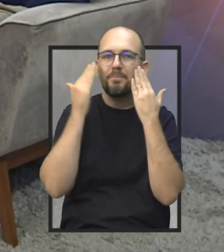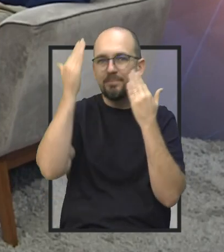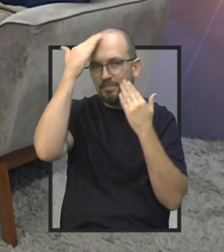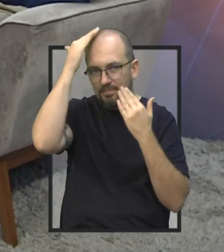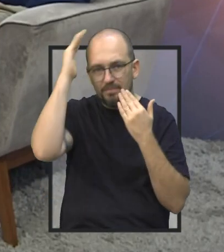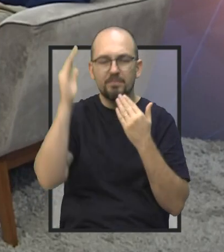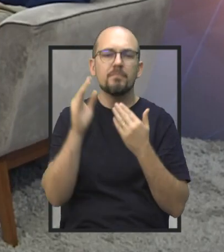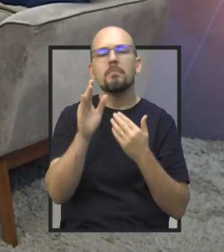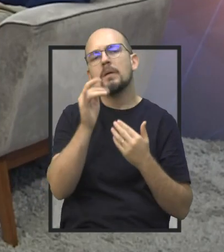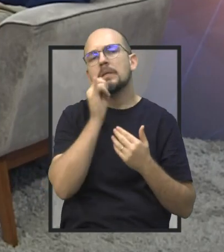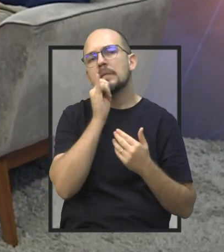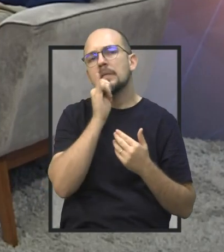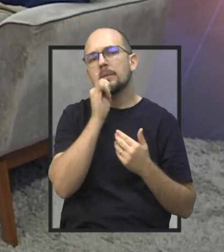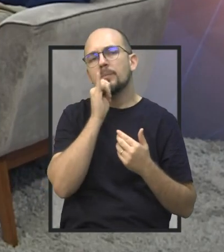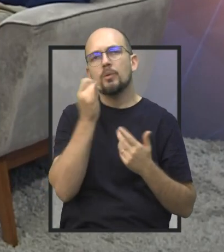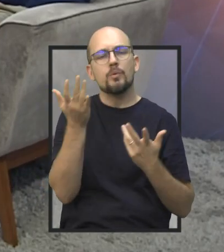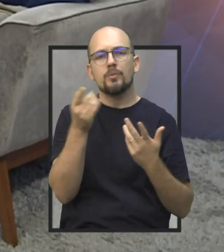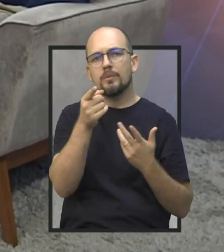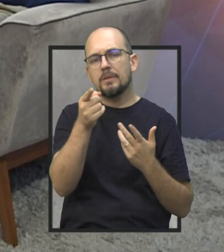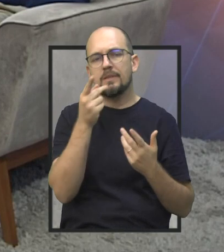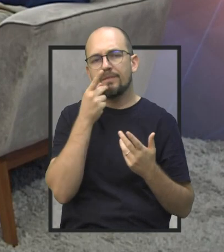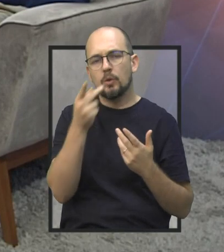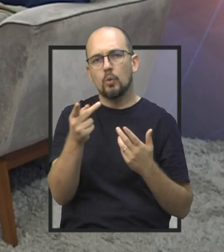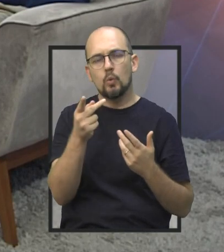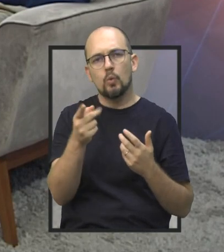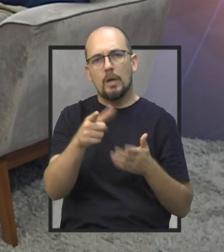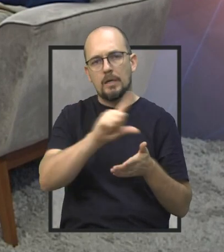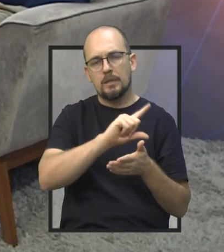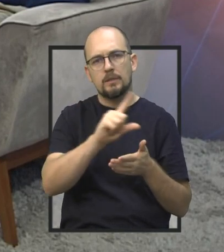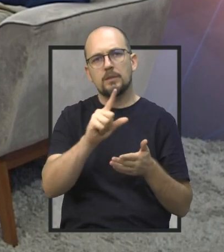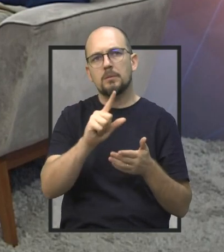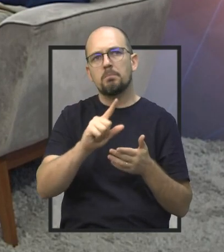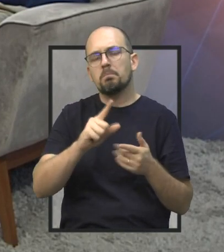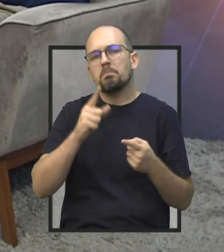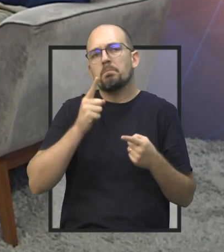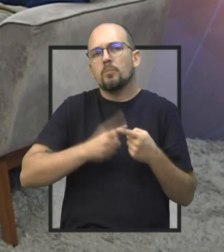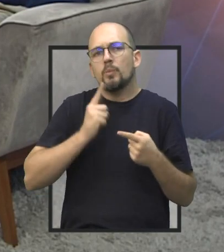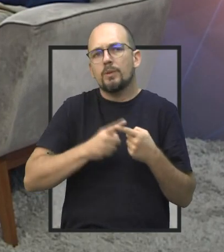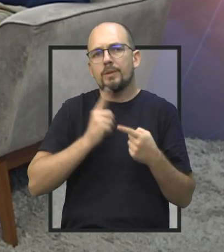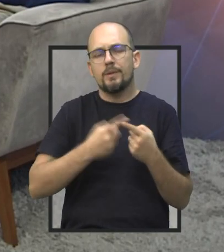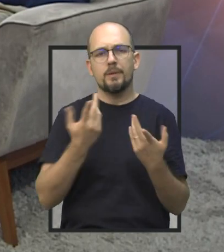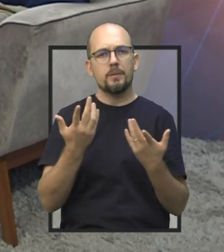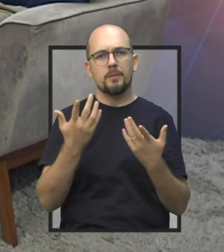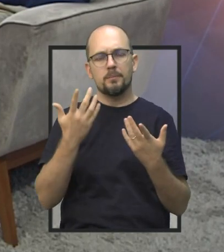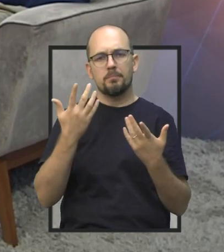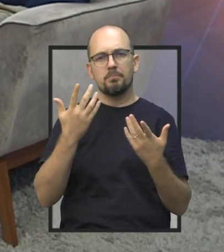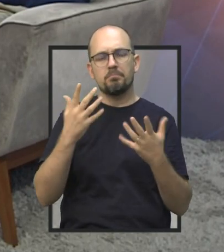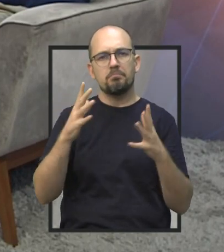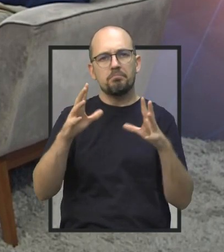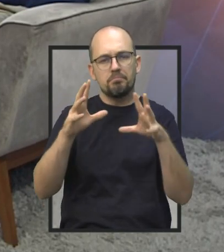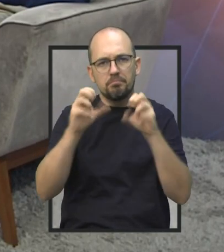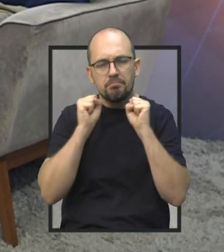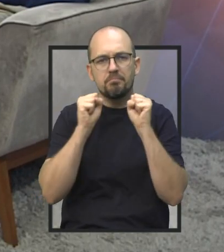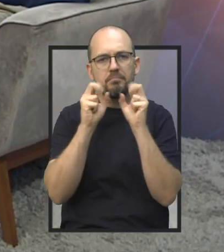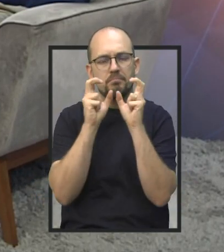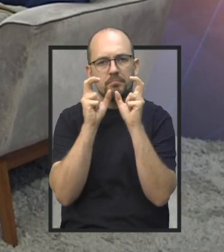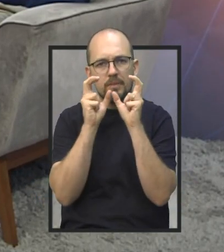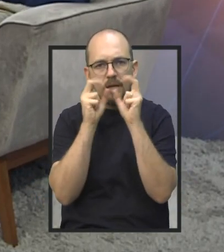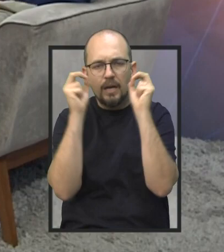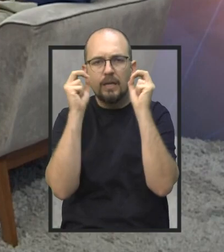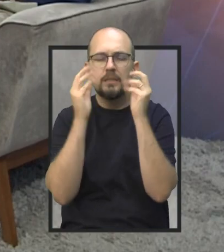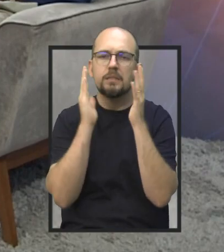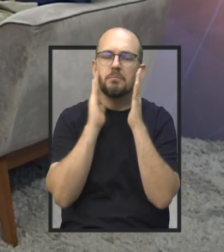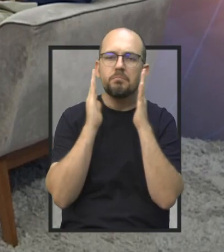já mencionou anteriormente, quais são as causas dessas neoplasias nesses órgãos, doutor